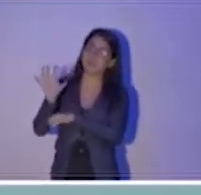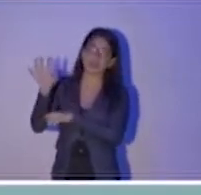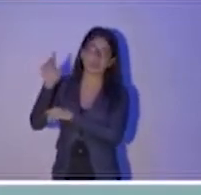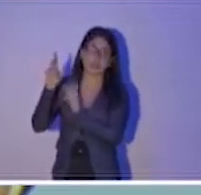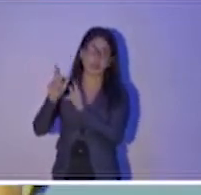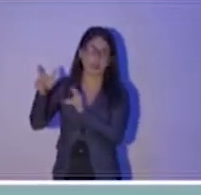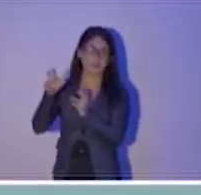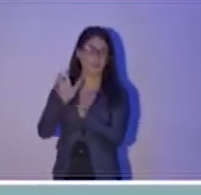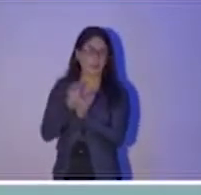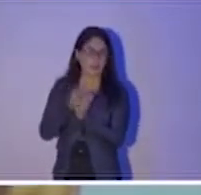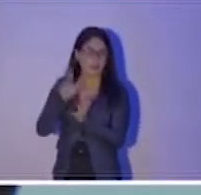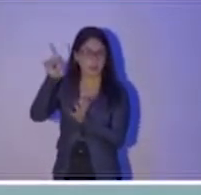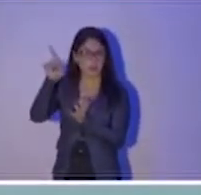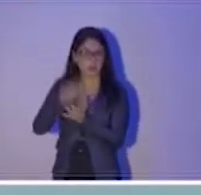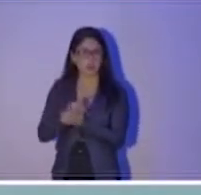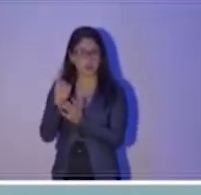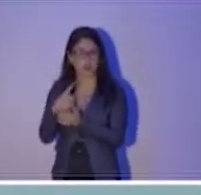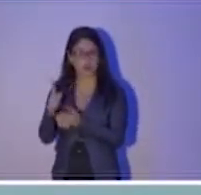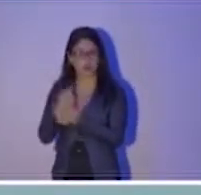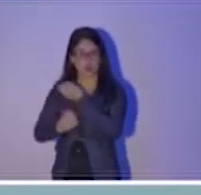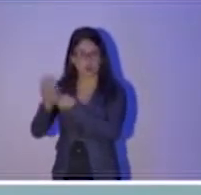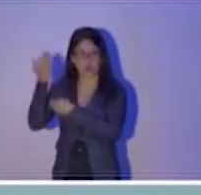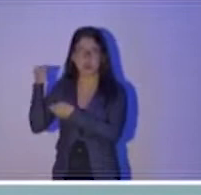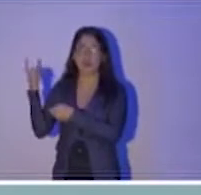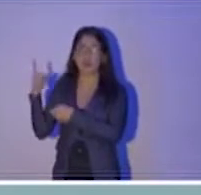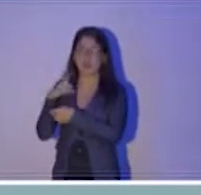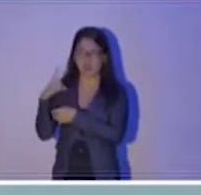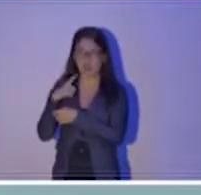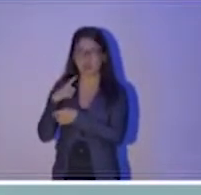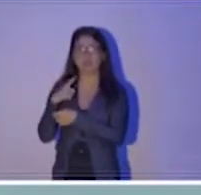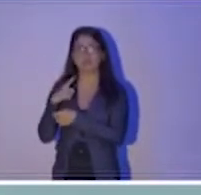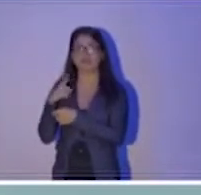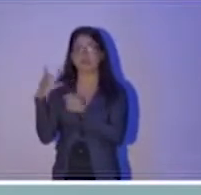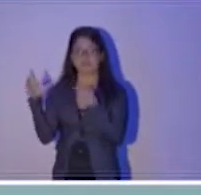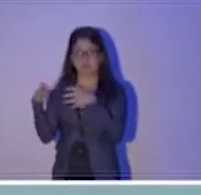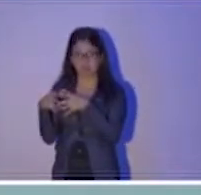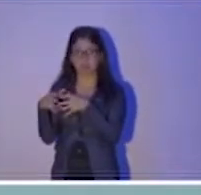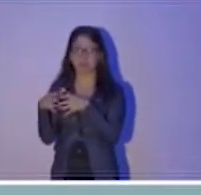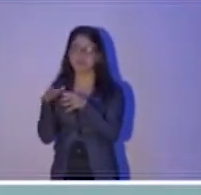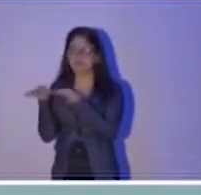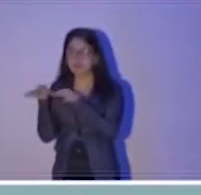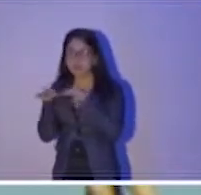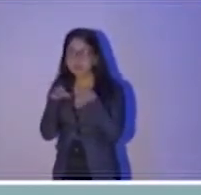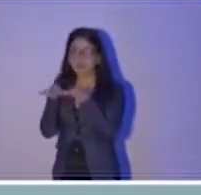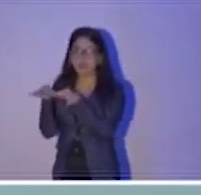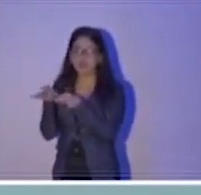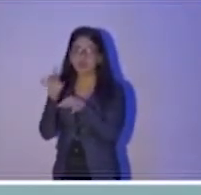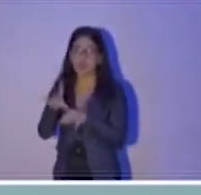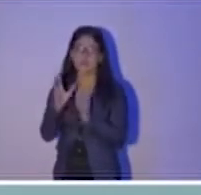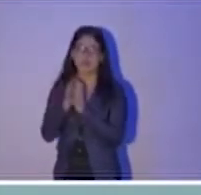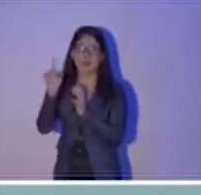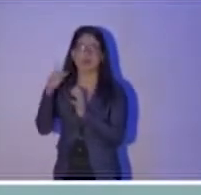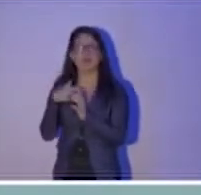Pernambuco, mostrando no último encontro que nós tivemos o planejamento que fez, mas de vários outros estados, eu tenho visto um pouco isso em